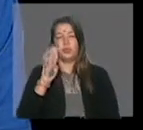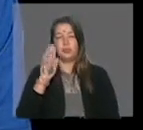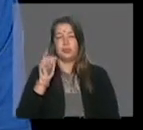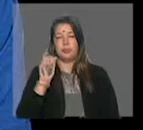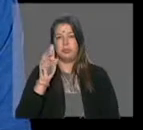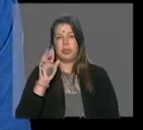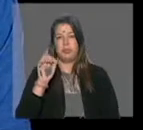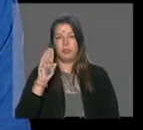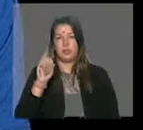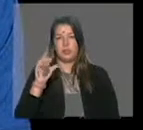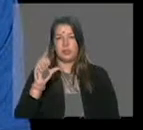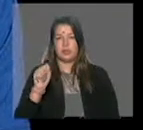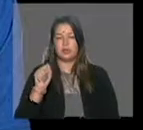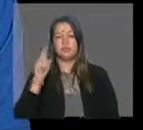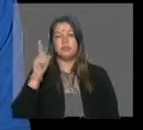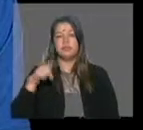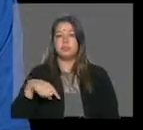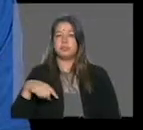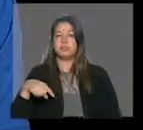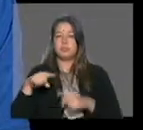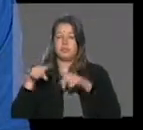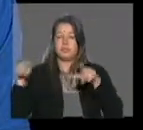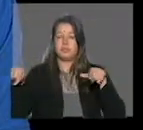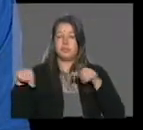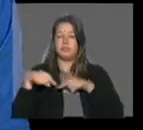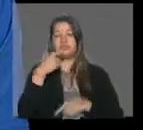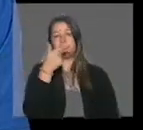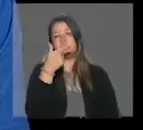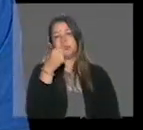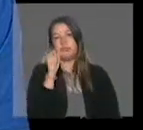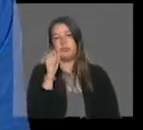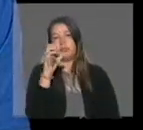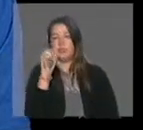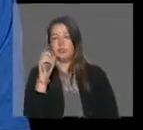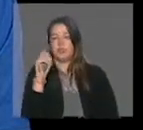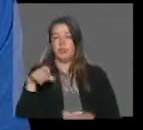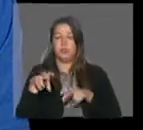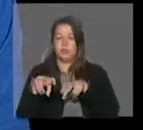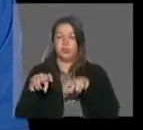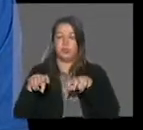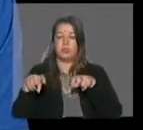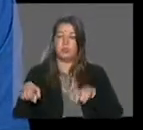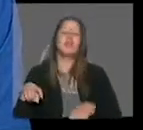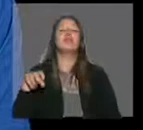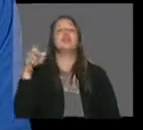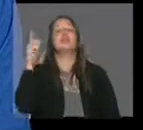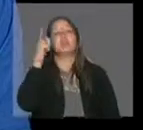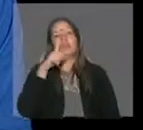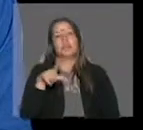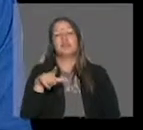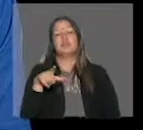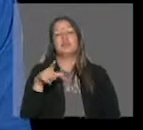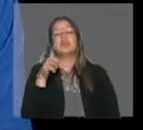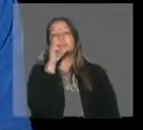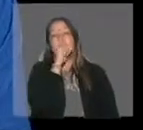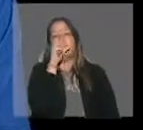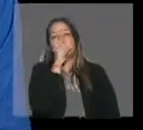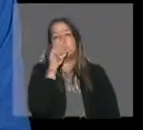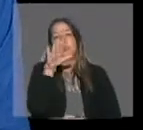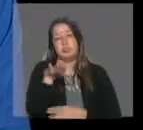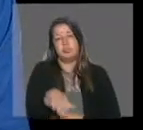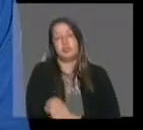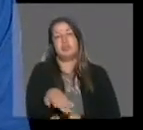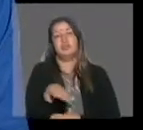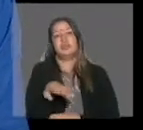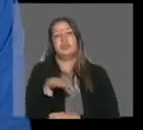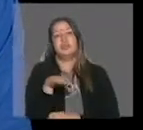sala de 280 lugares, sessões semanais aos sábados. Consegui botar 10 pessoas aos sábados à tarde